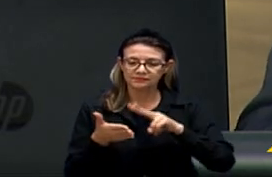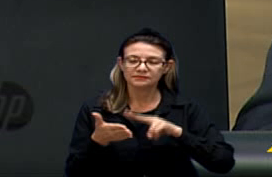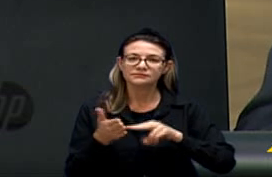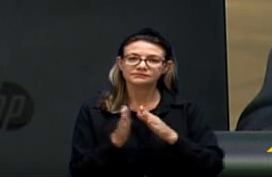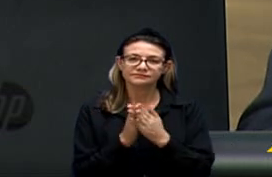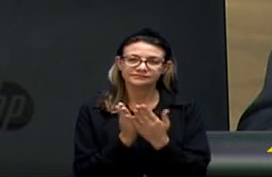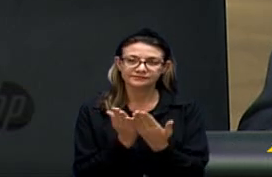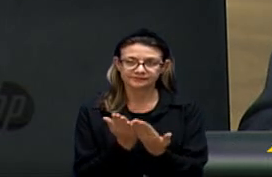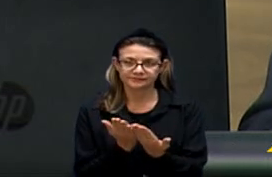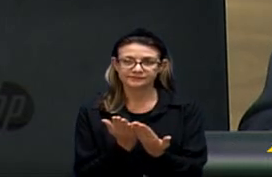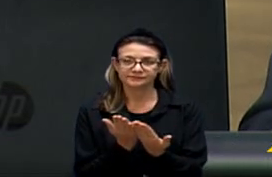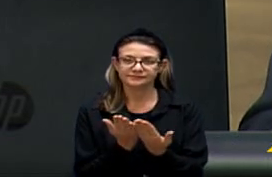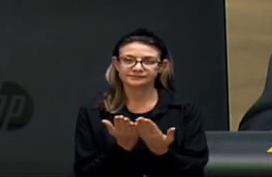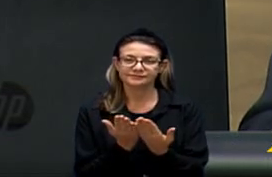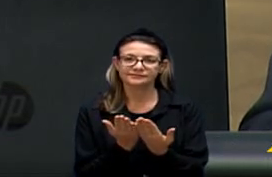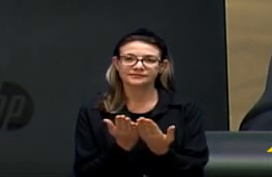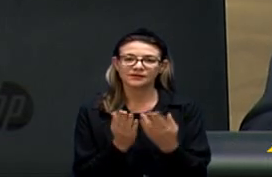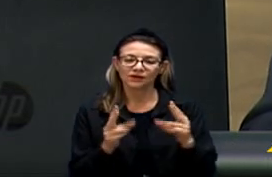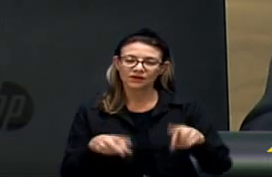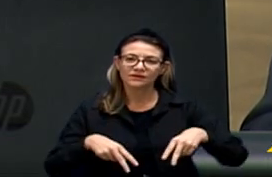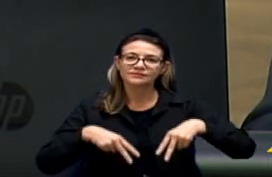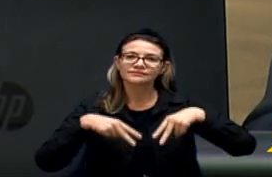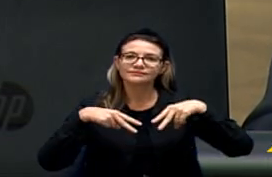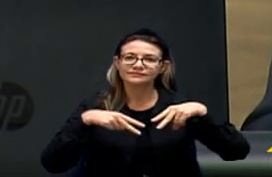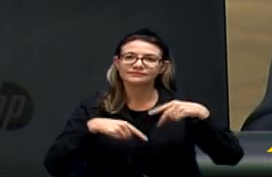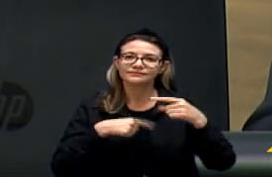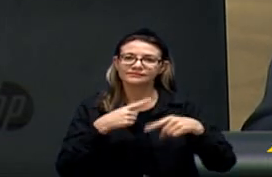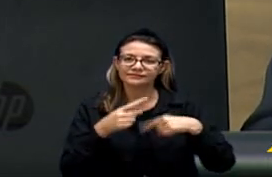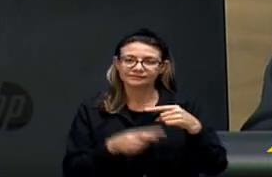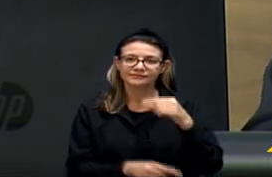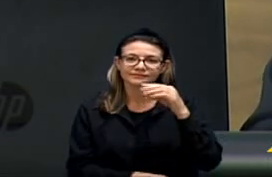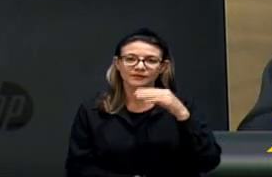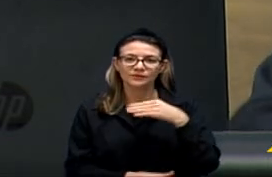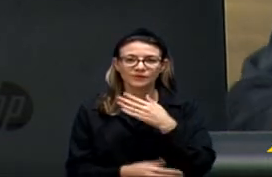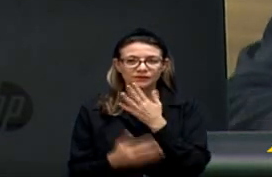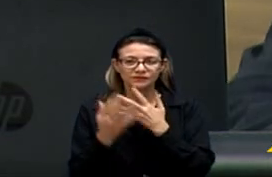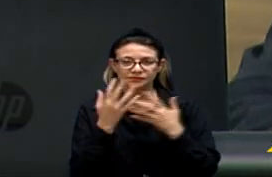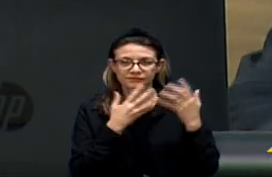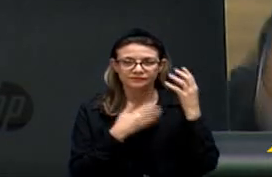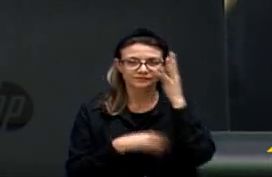Bíblia e eu gostaria que todos pudessem ficar em pé e logo em seguida estaremos ouvindo o hino